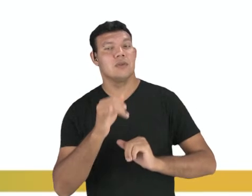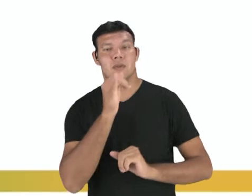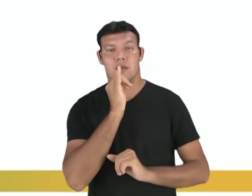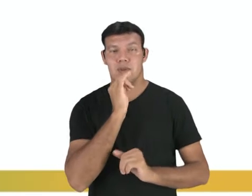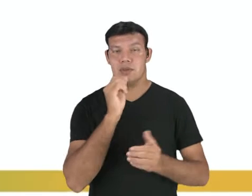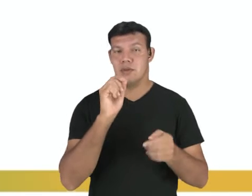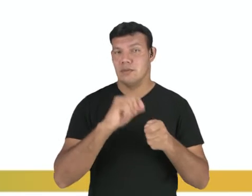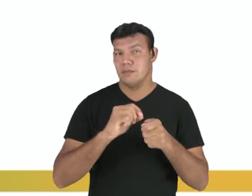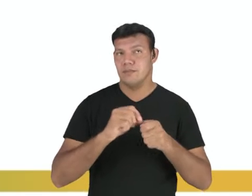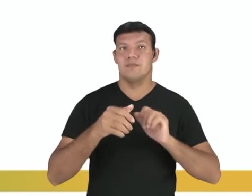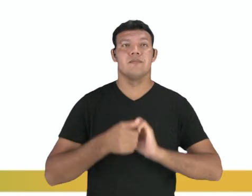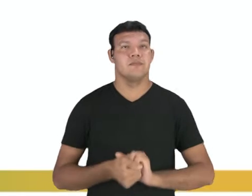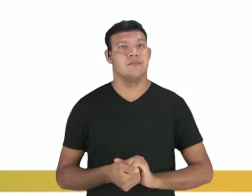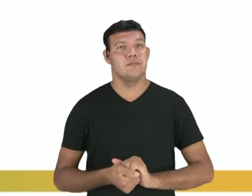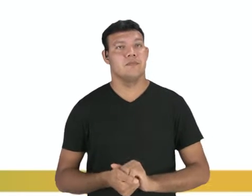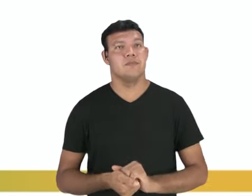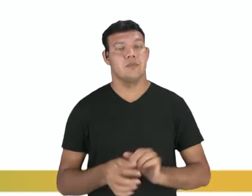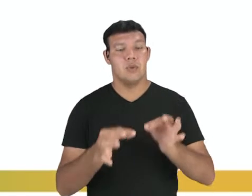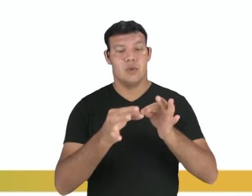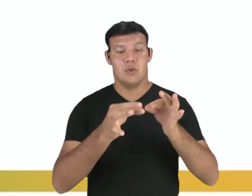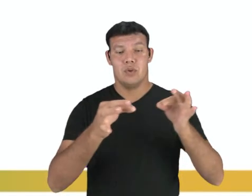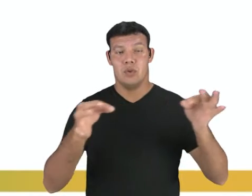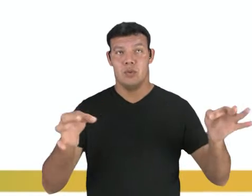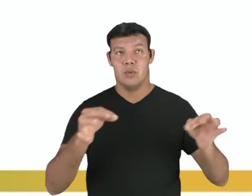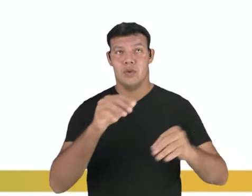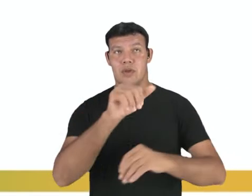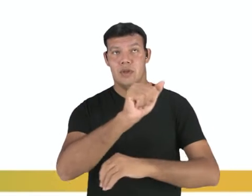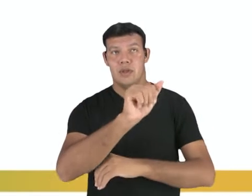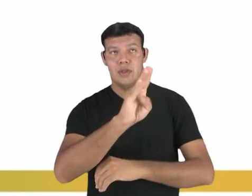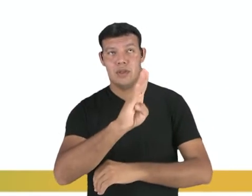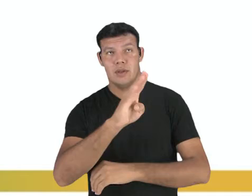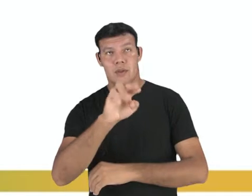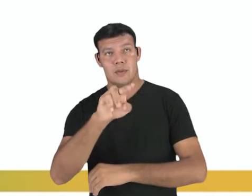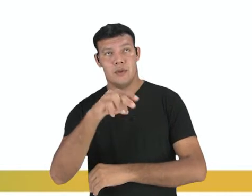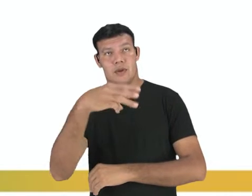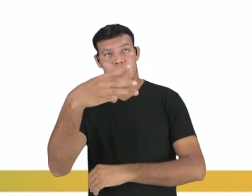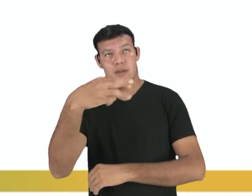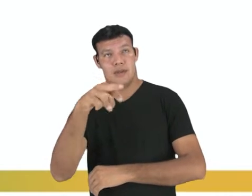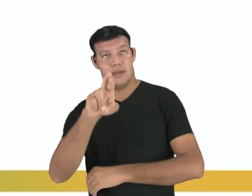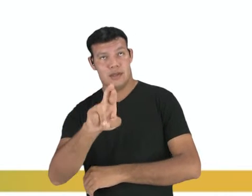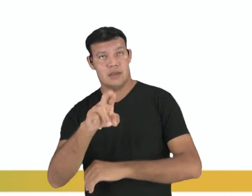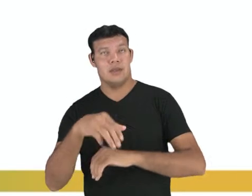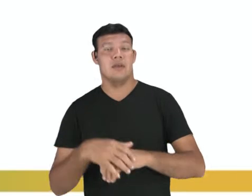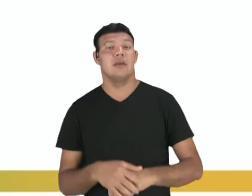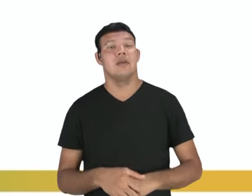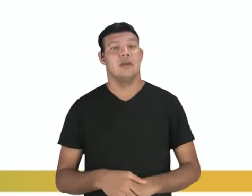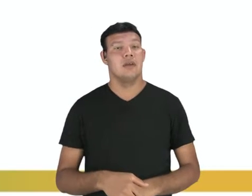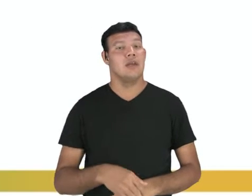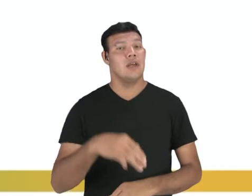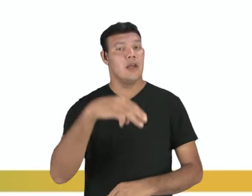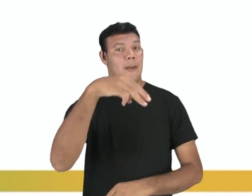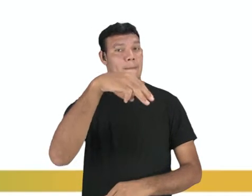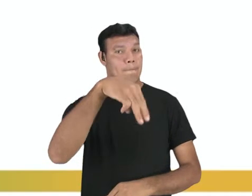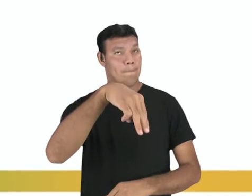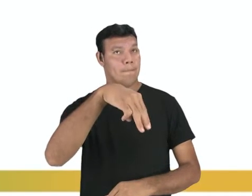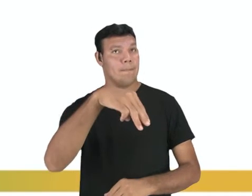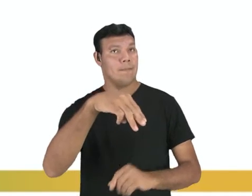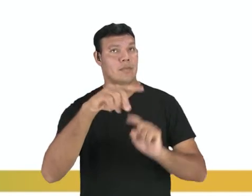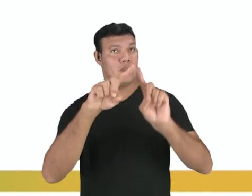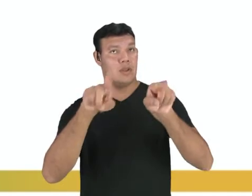Observe aí o comprimento de ab = 3 R então meu MB seja seria